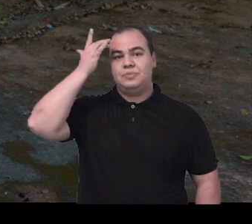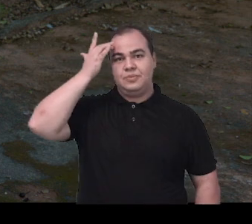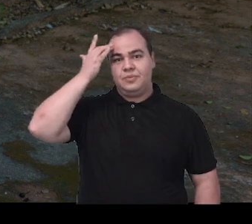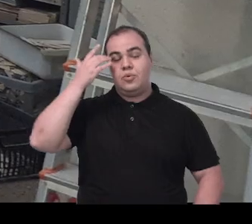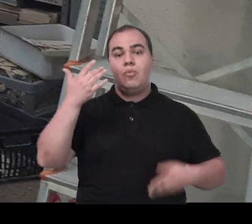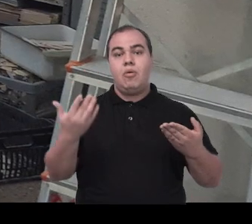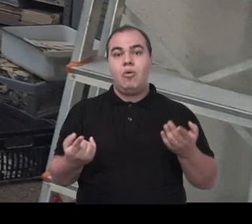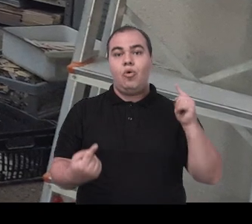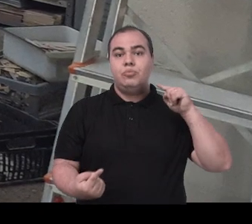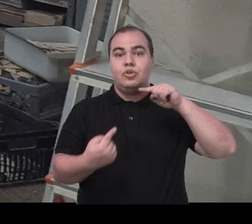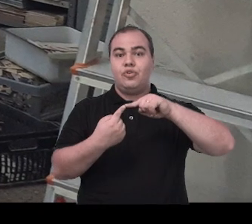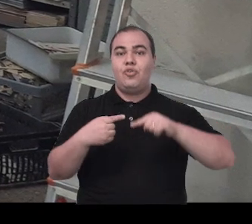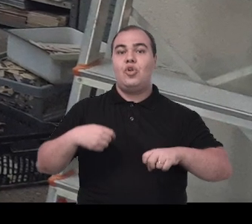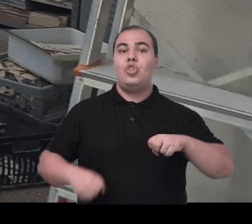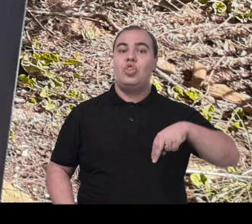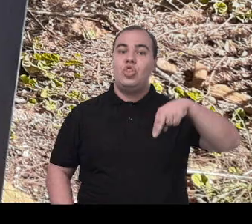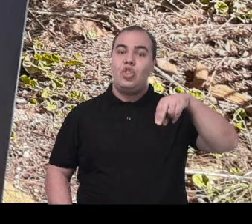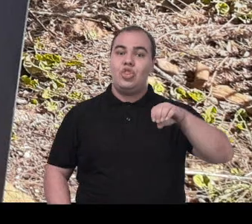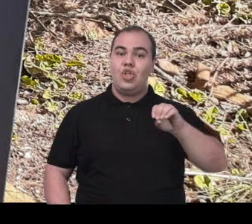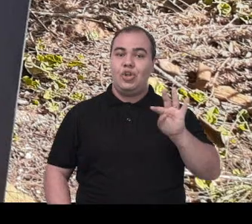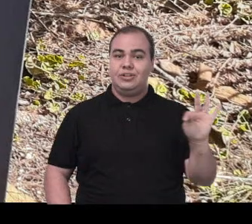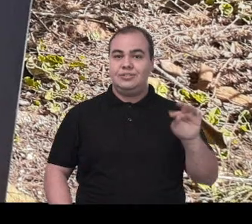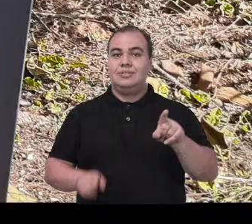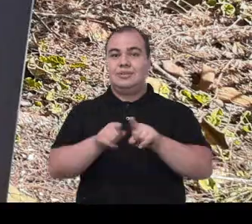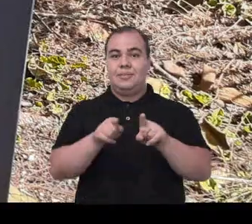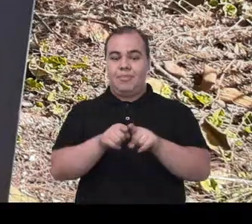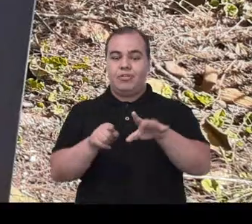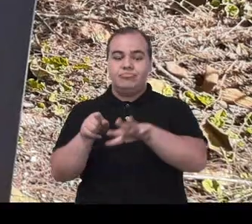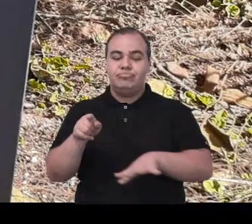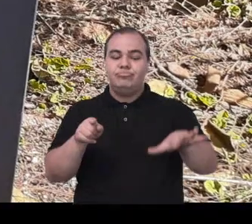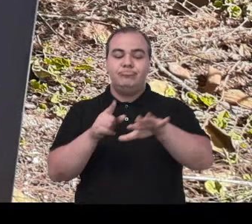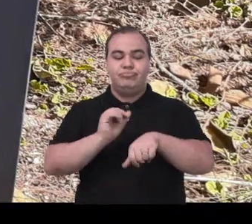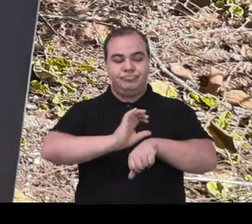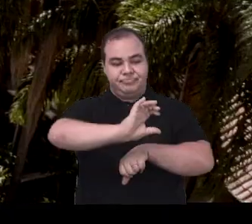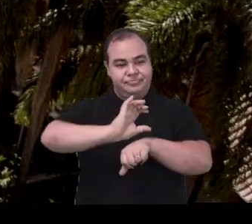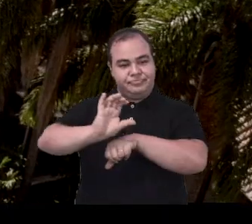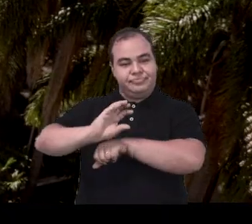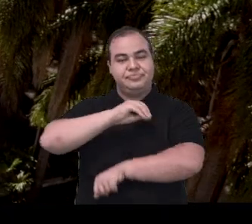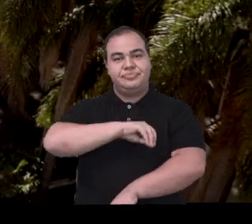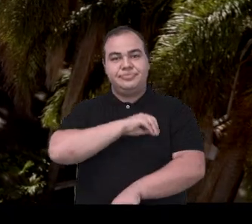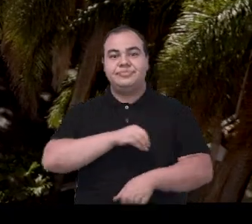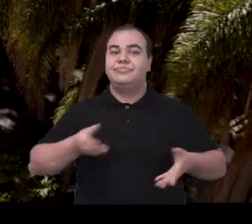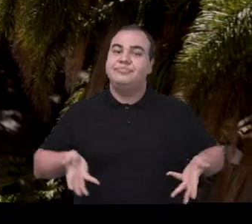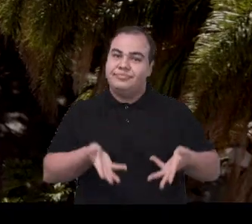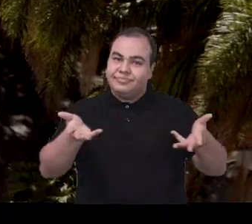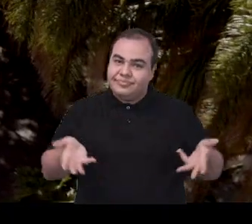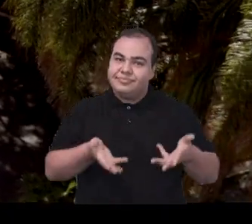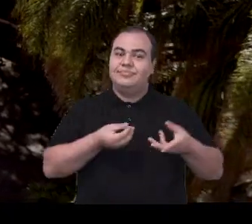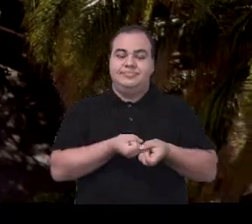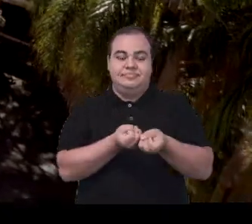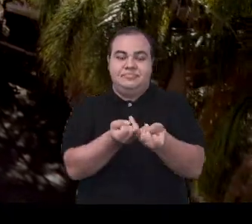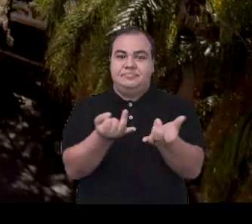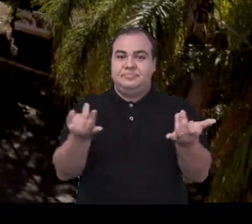saúde mental. O objetivo do Norte, o objetivo da Casa das Oficinas, desse serviço de geração de renda, o objetivo é